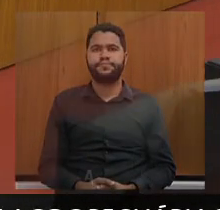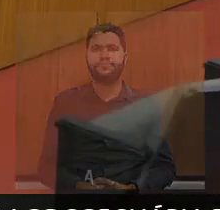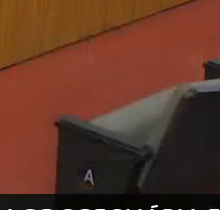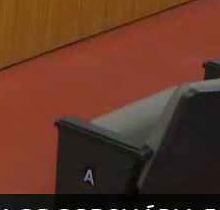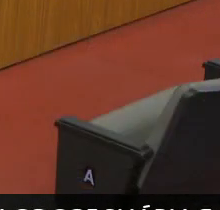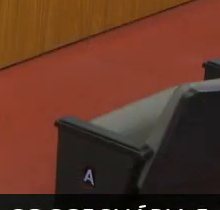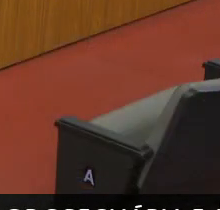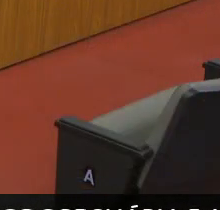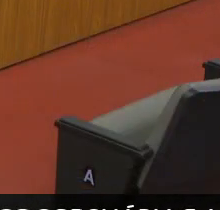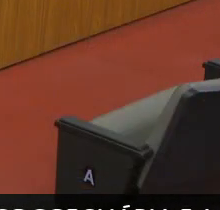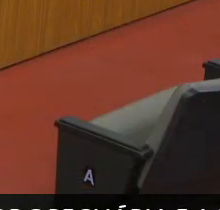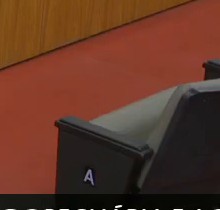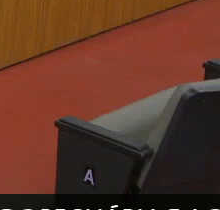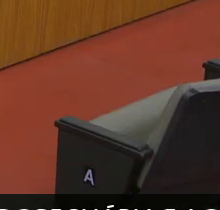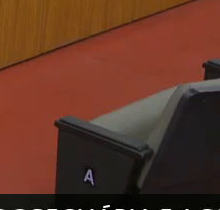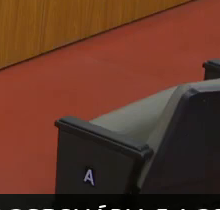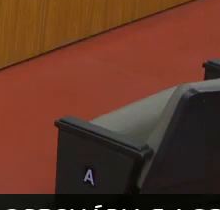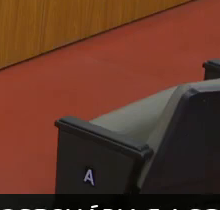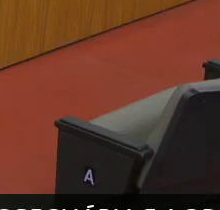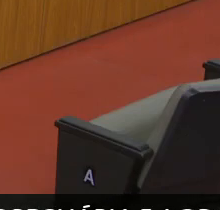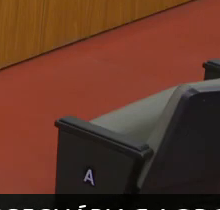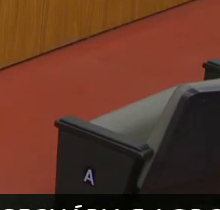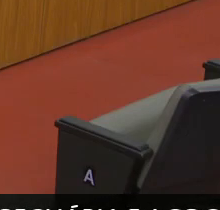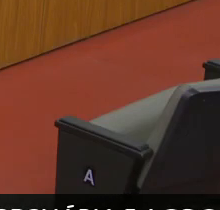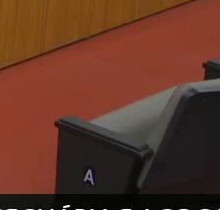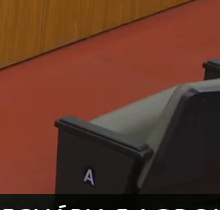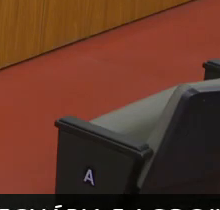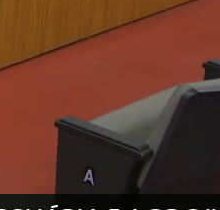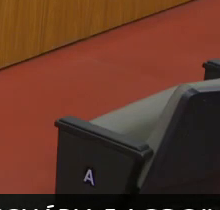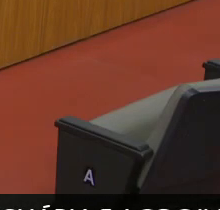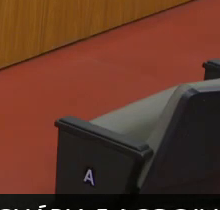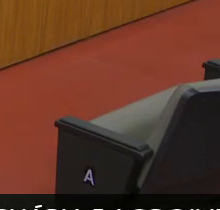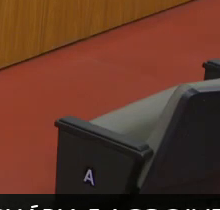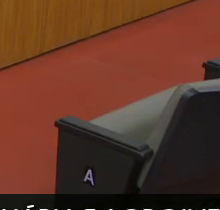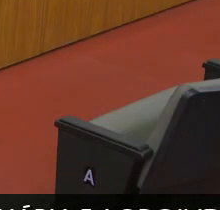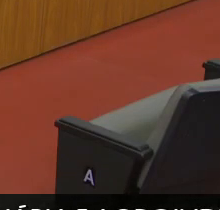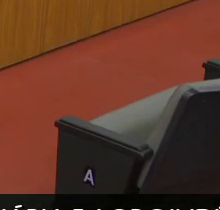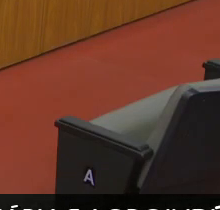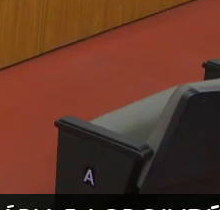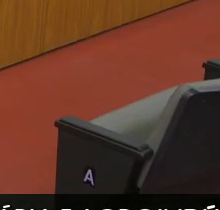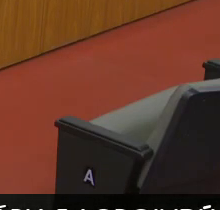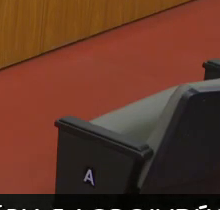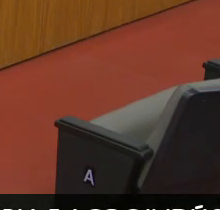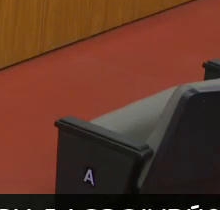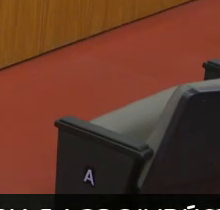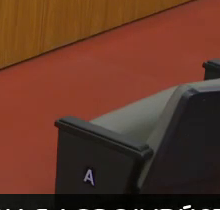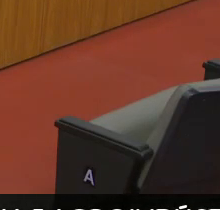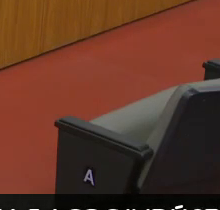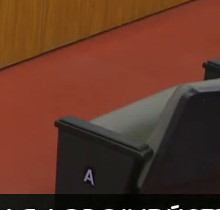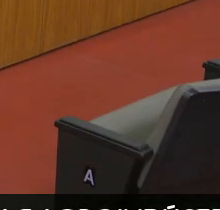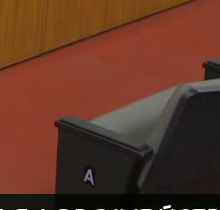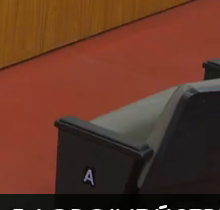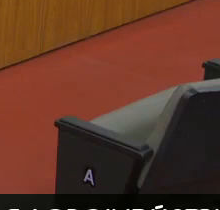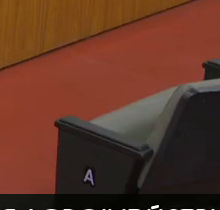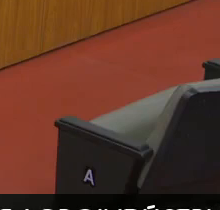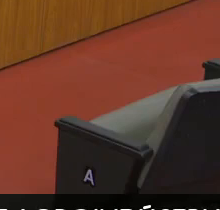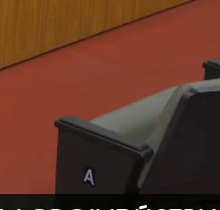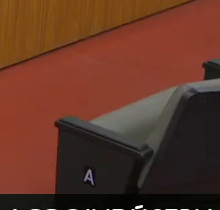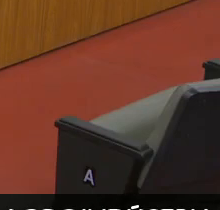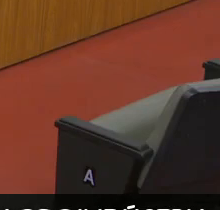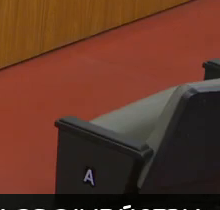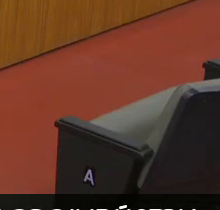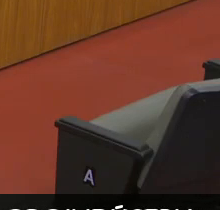é muito obrigado Deputado Bartô é eu fiquei feliz com essa fala de vossa excelência agora